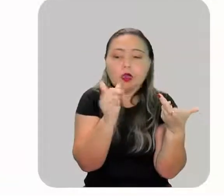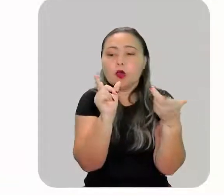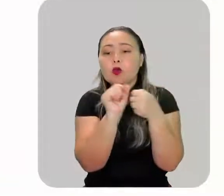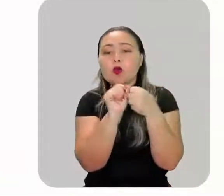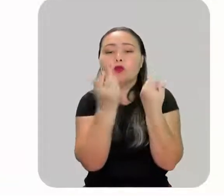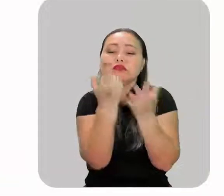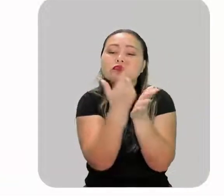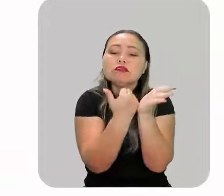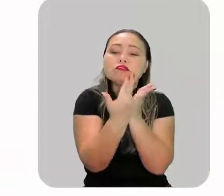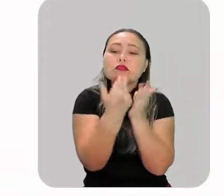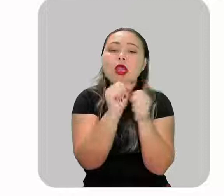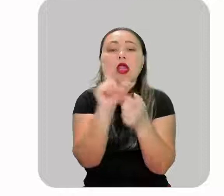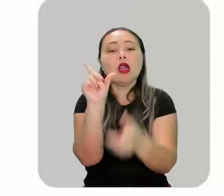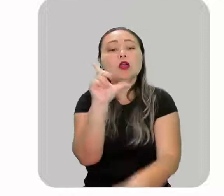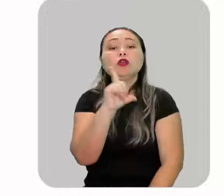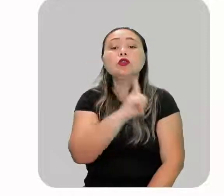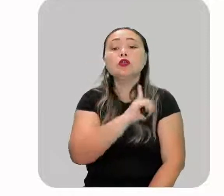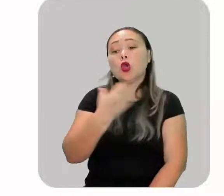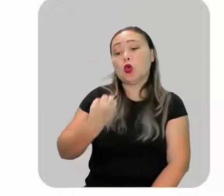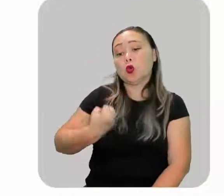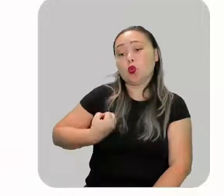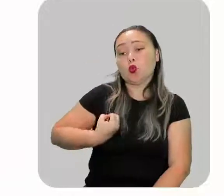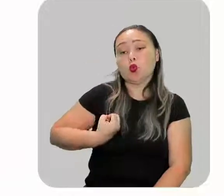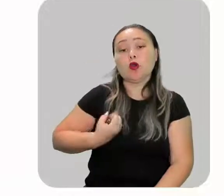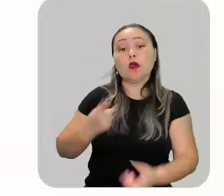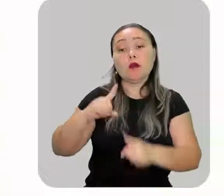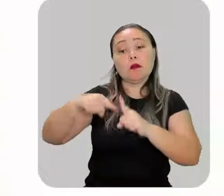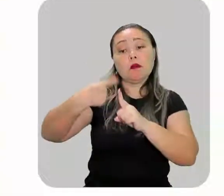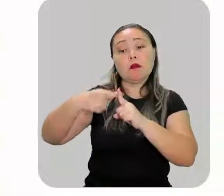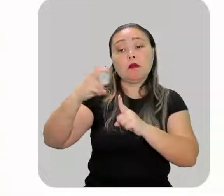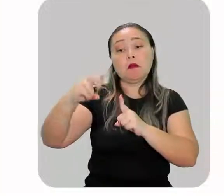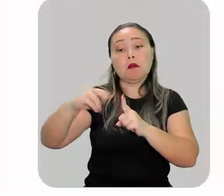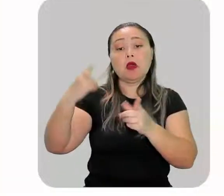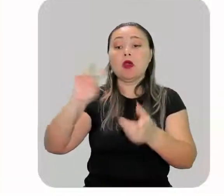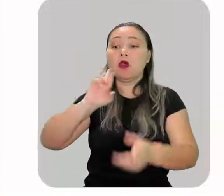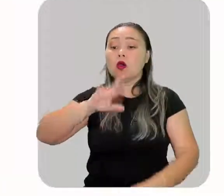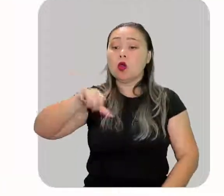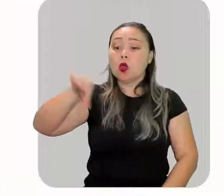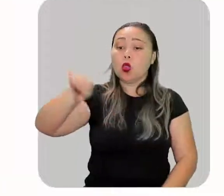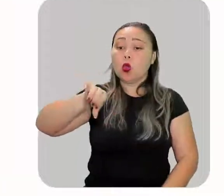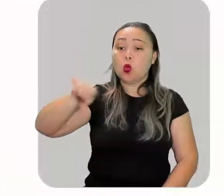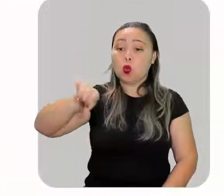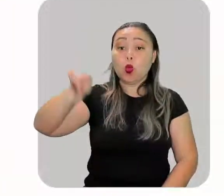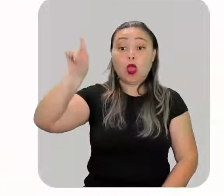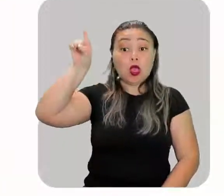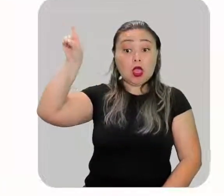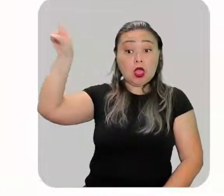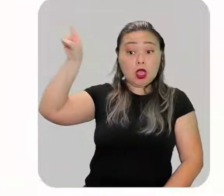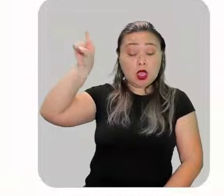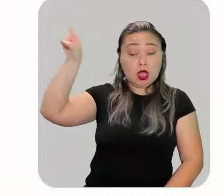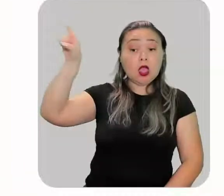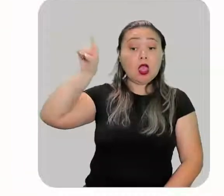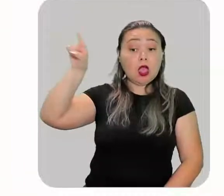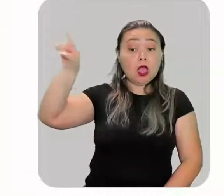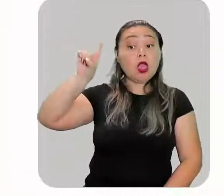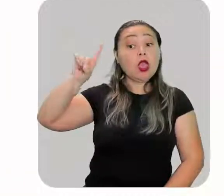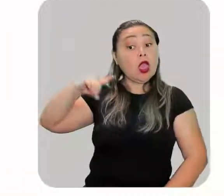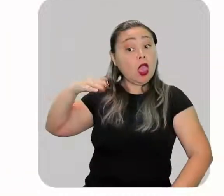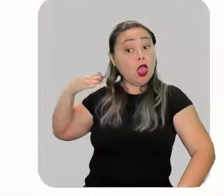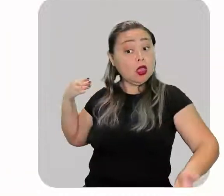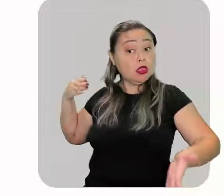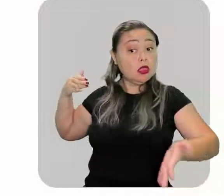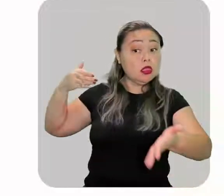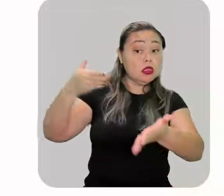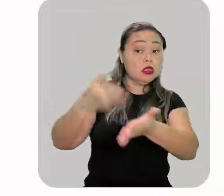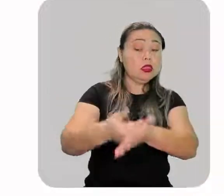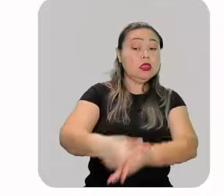tem um número ali, ó, abstrato, mais 50 e o resultado foi 99. Isso aí, ó, é até o 5º ano,